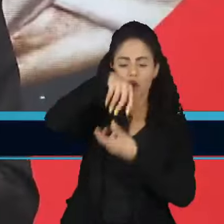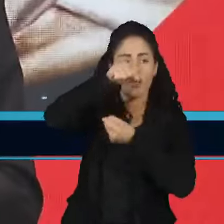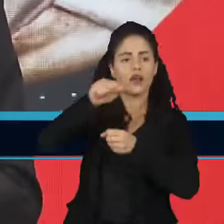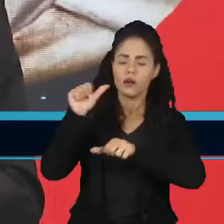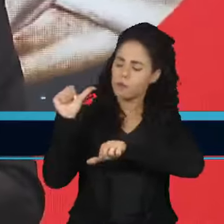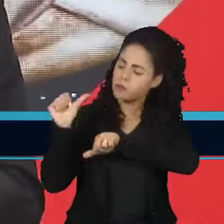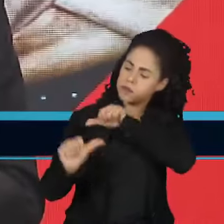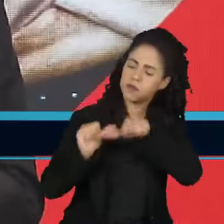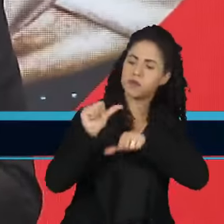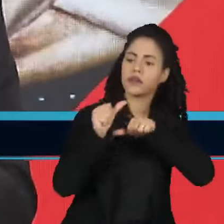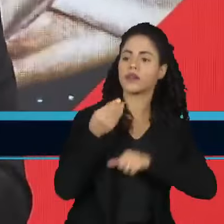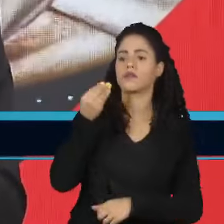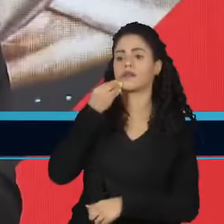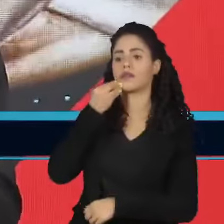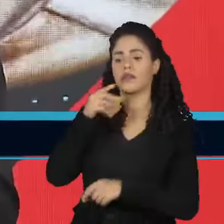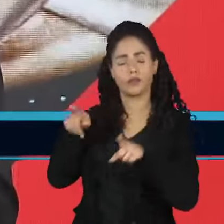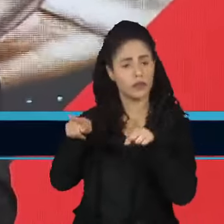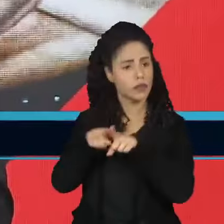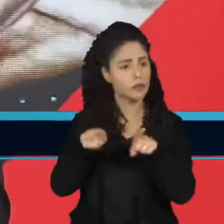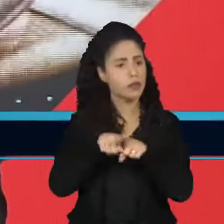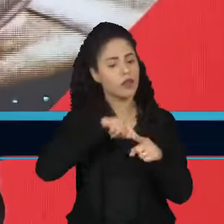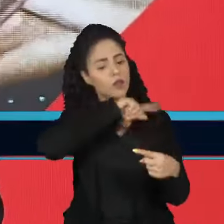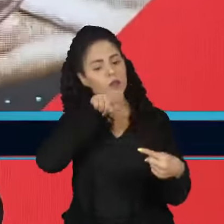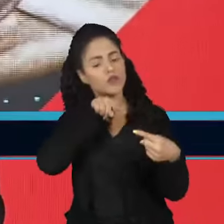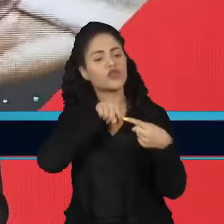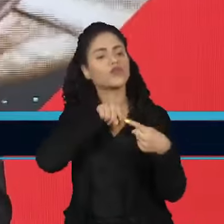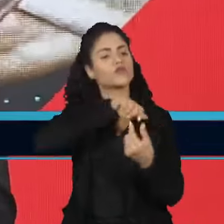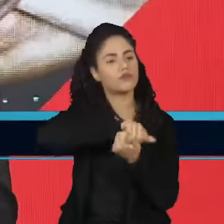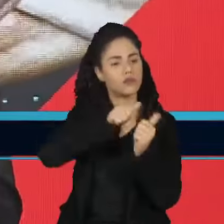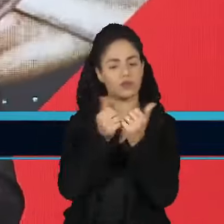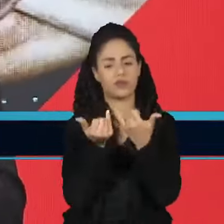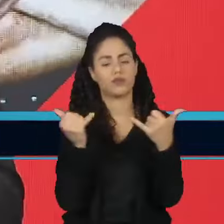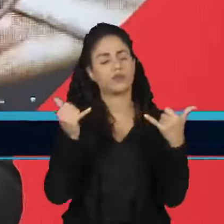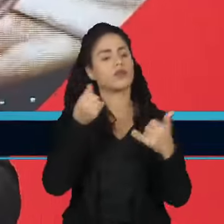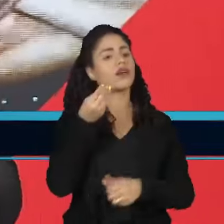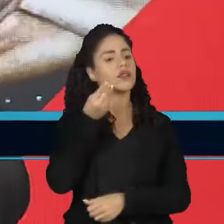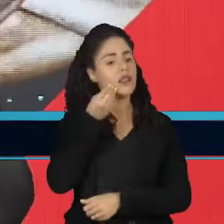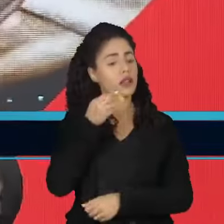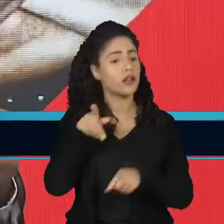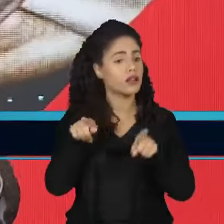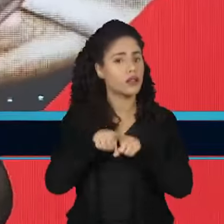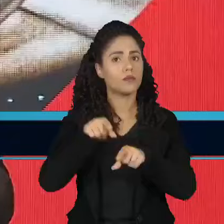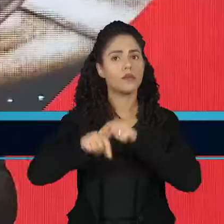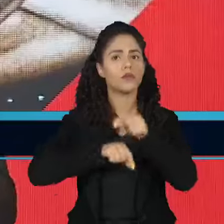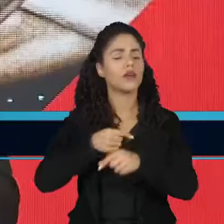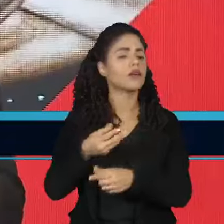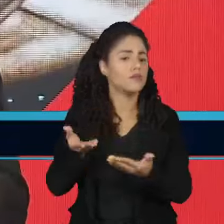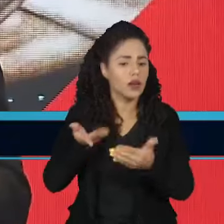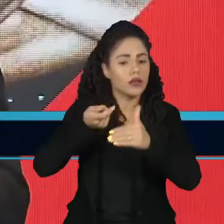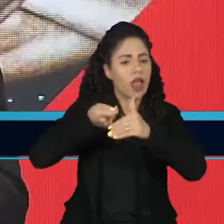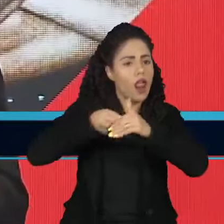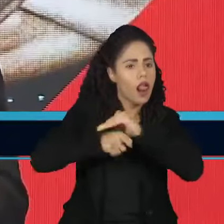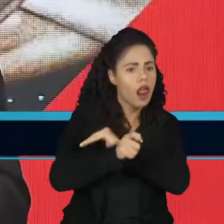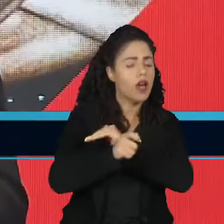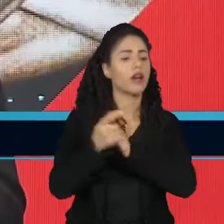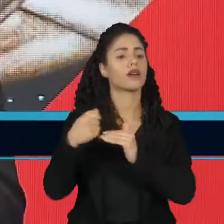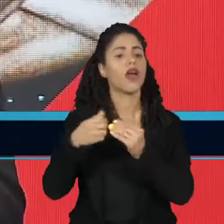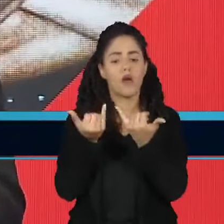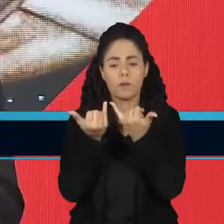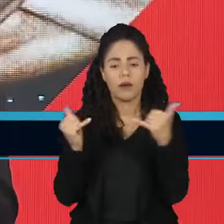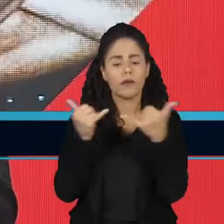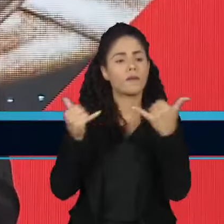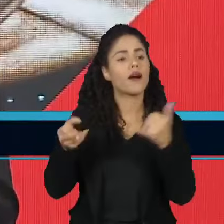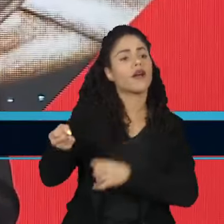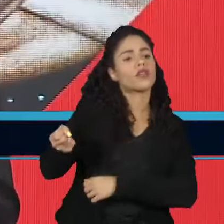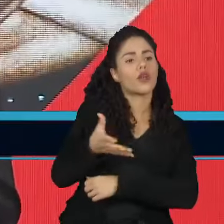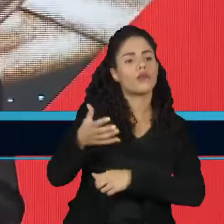transformação ecológica com base na transição energética e que vai irradiar uma energia nova